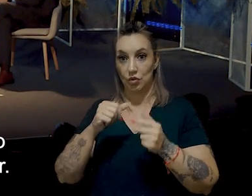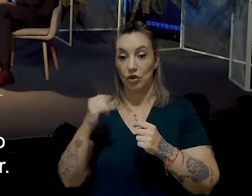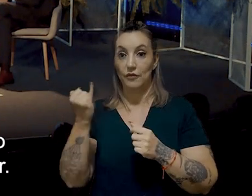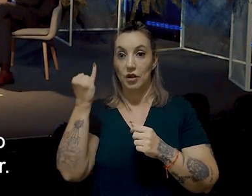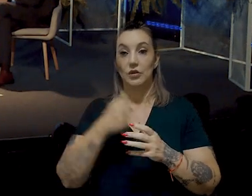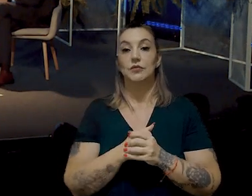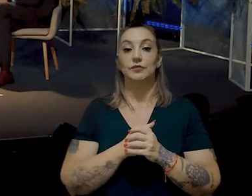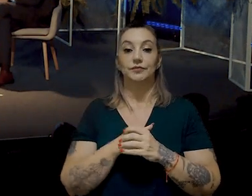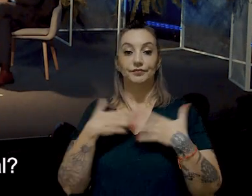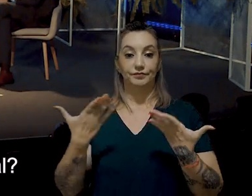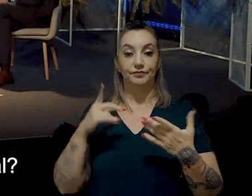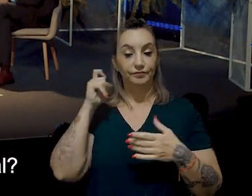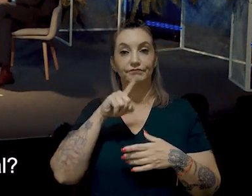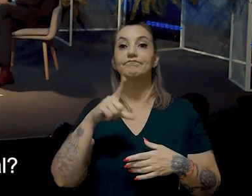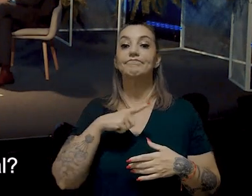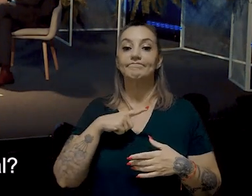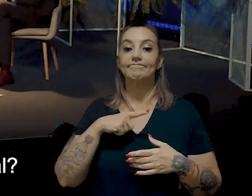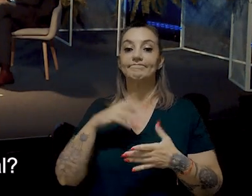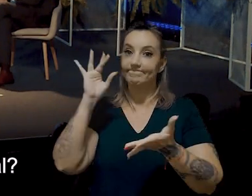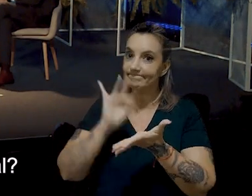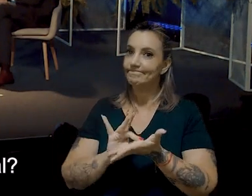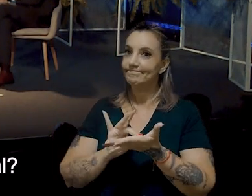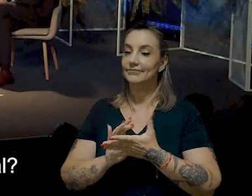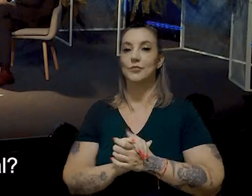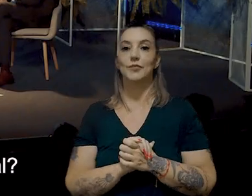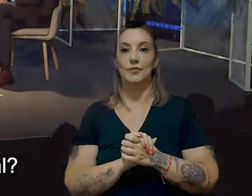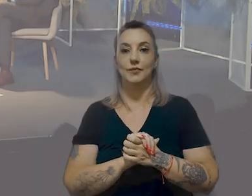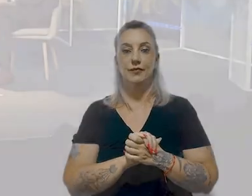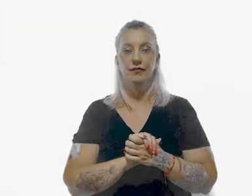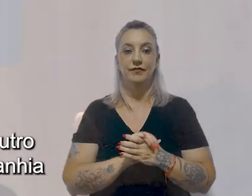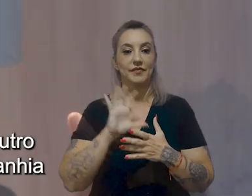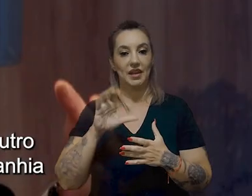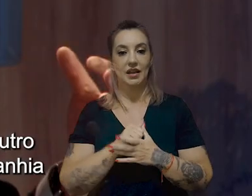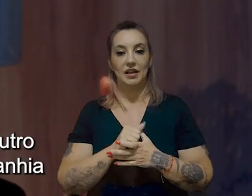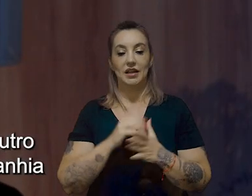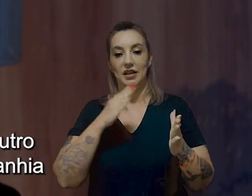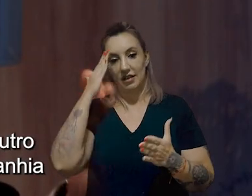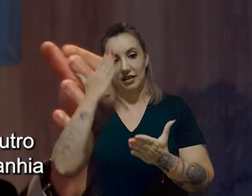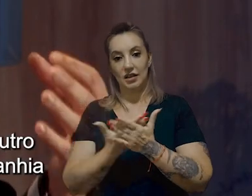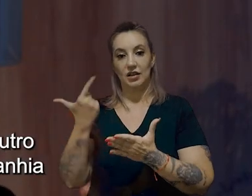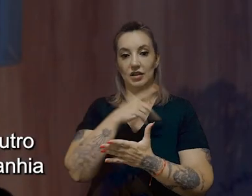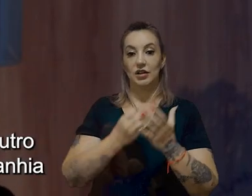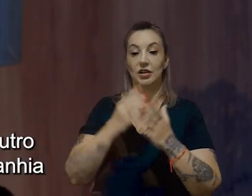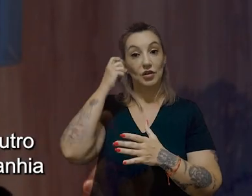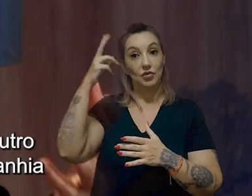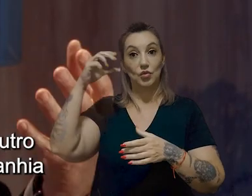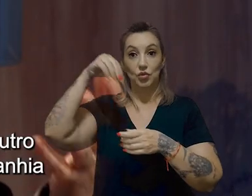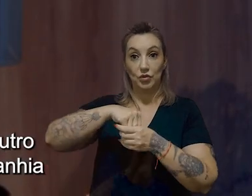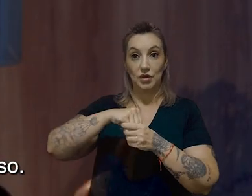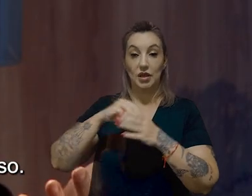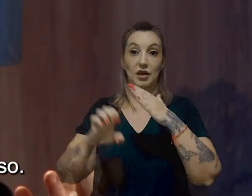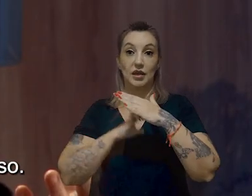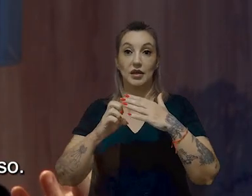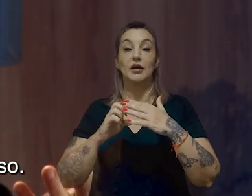de geração de valor quão difícil tem sido isso aí na real é isso um lado da critividade out ser cri é uma cultura dentro